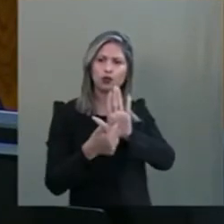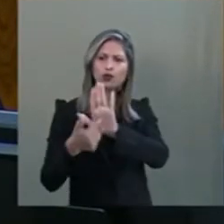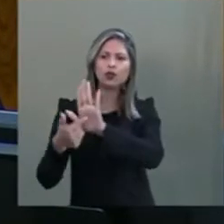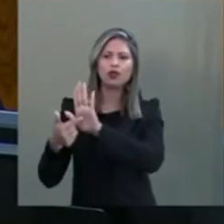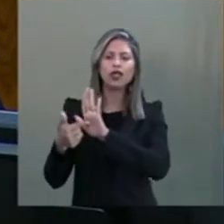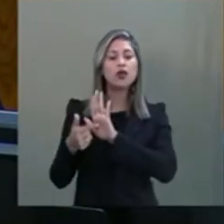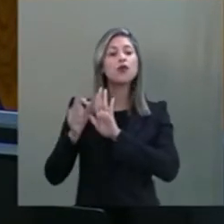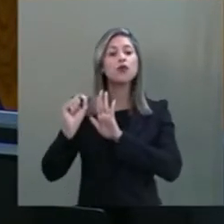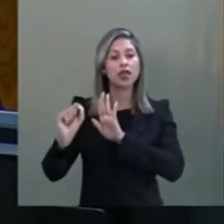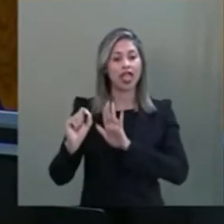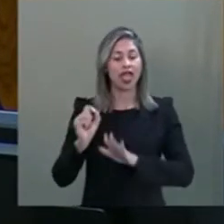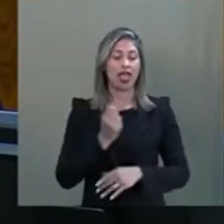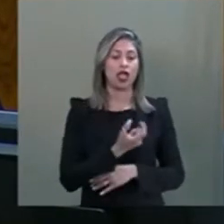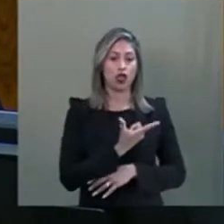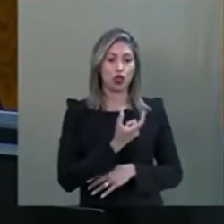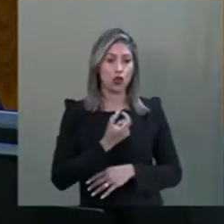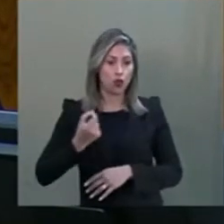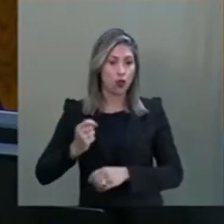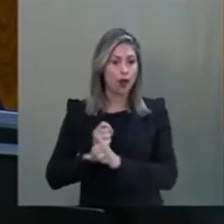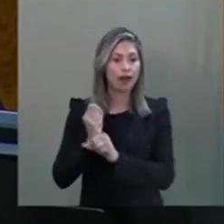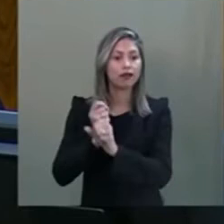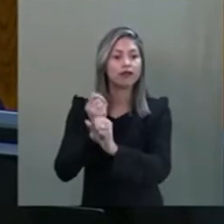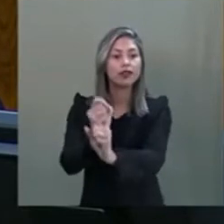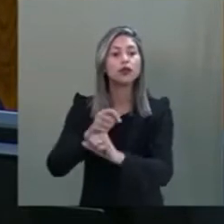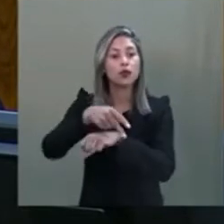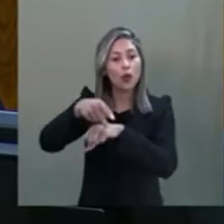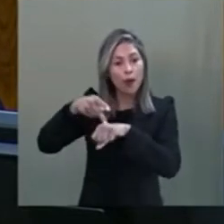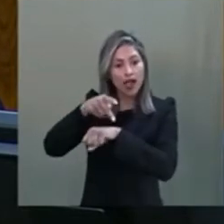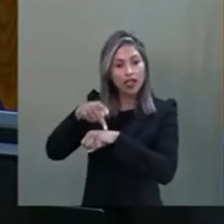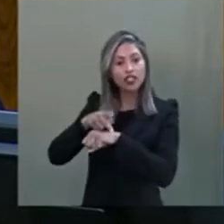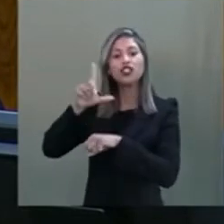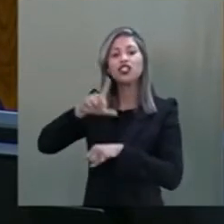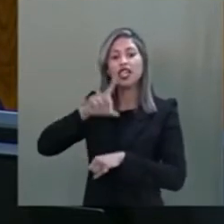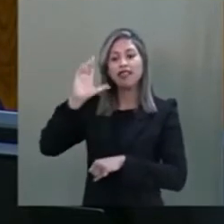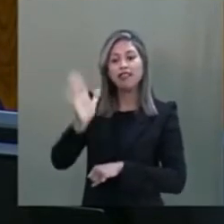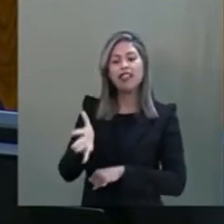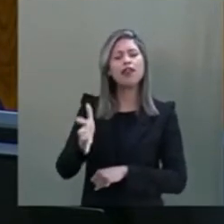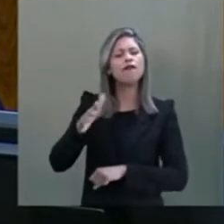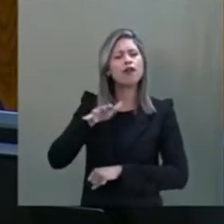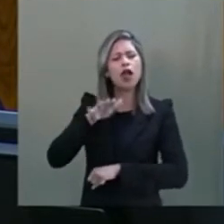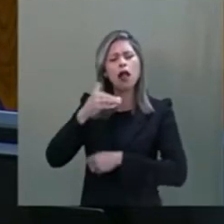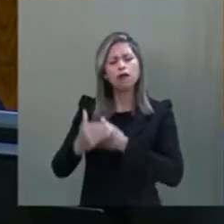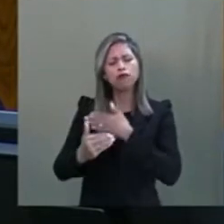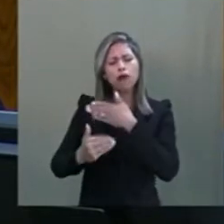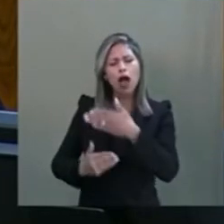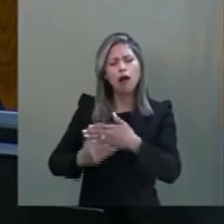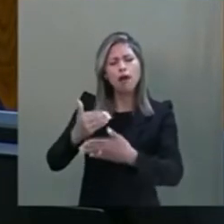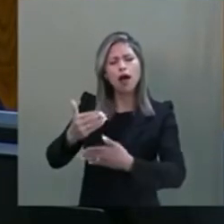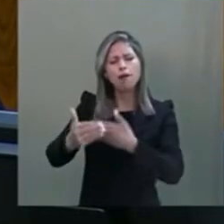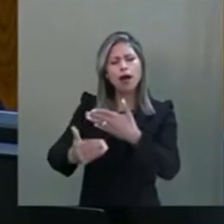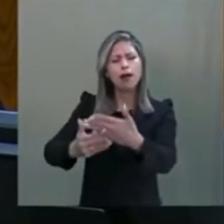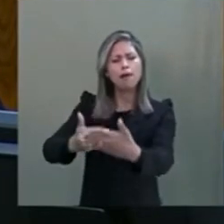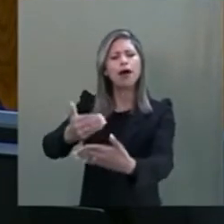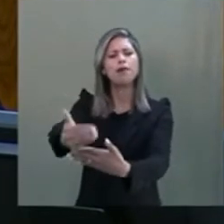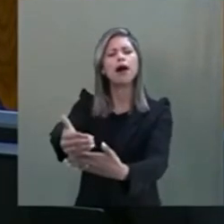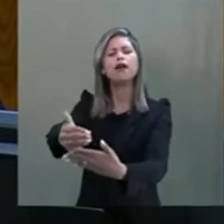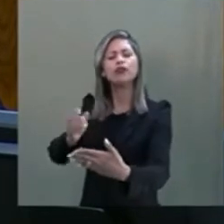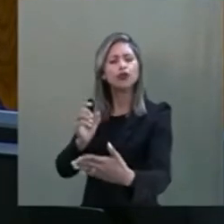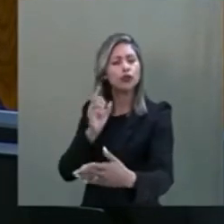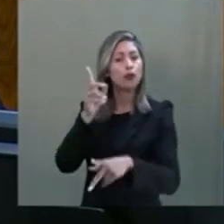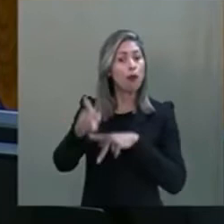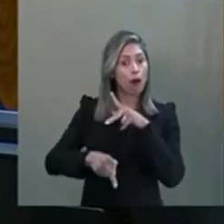o bicentenário do país, assistiu a uma caminhada constante do povo brasileiro na direção de